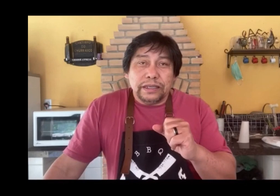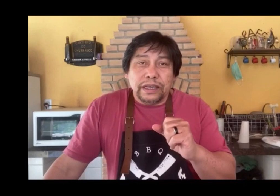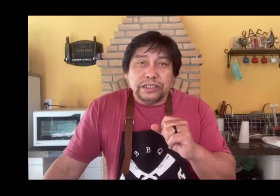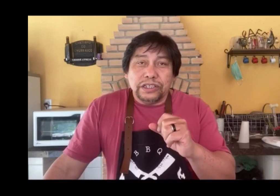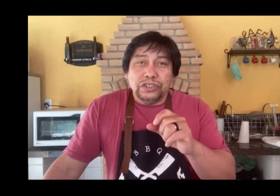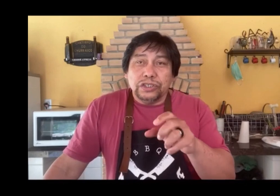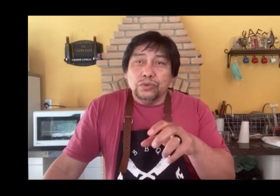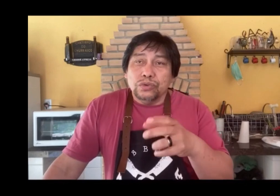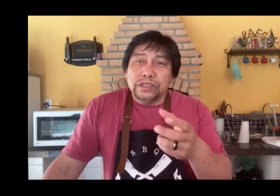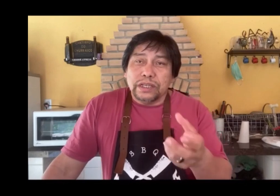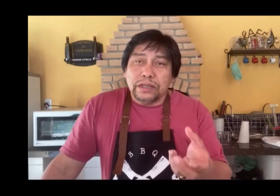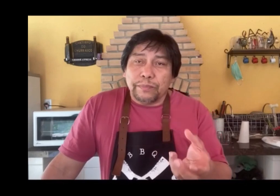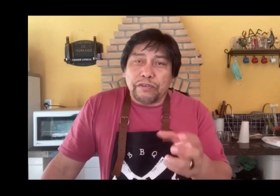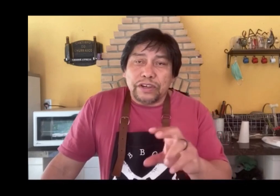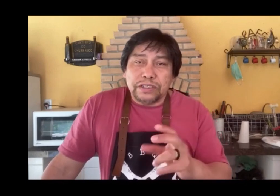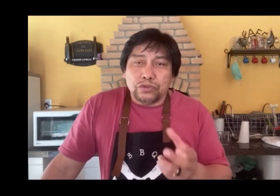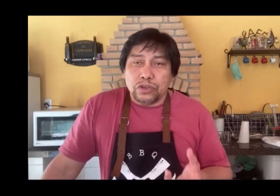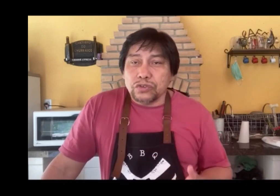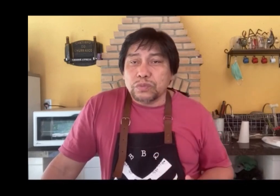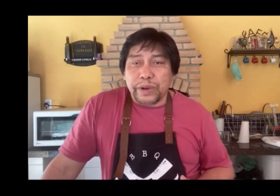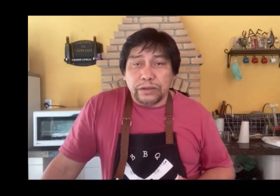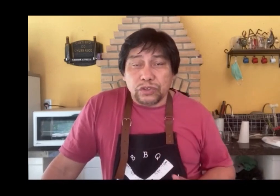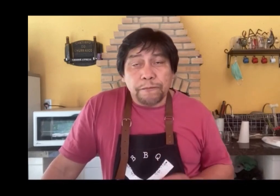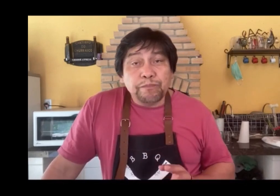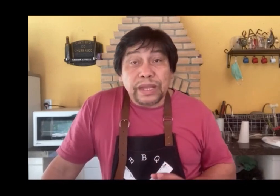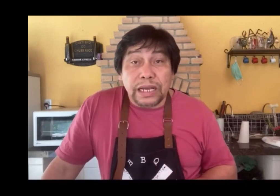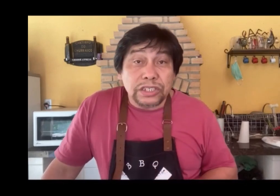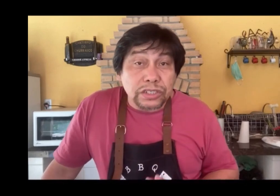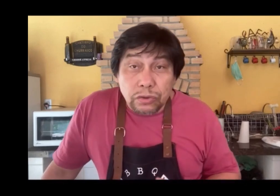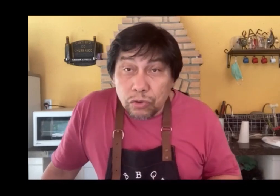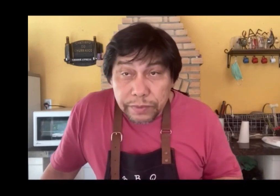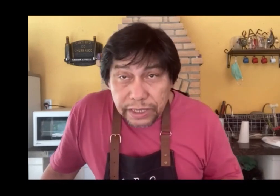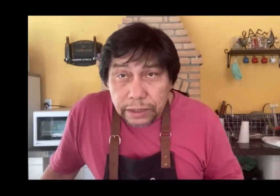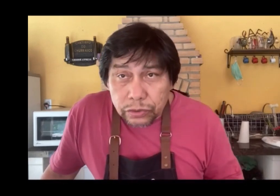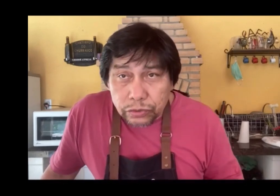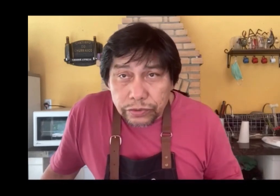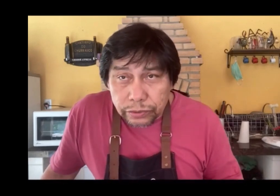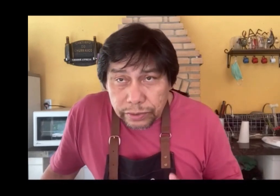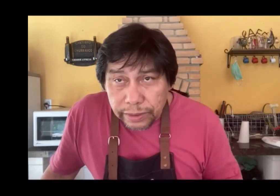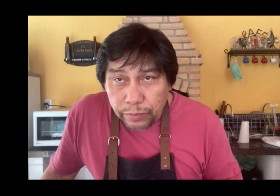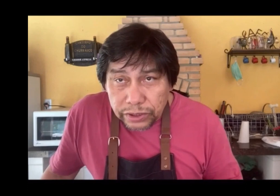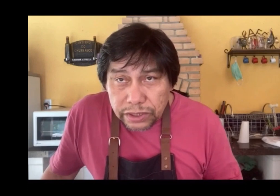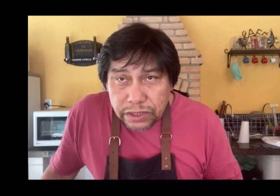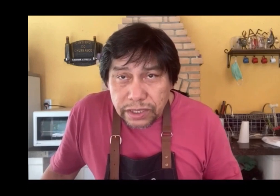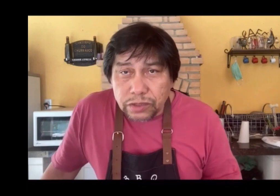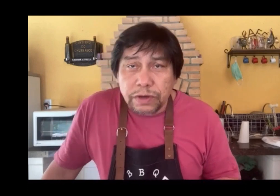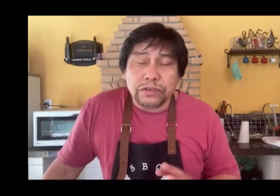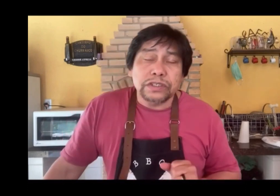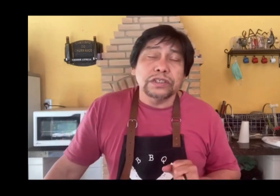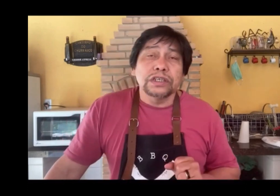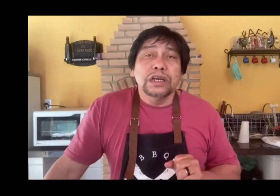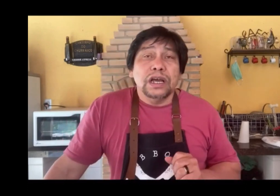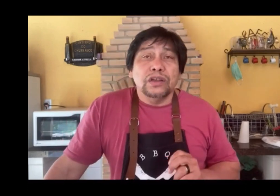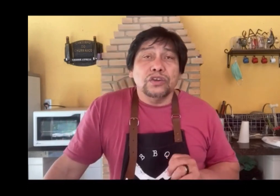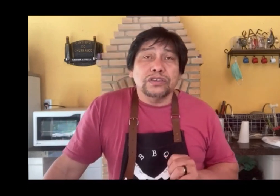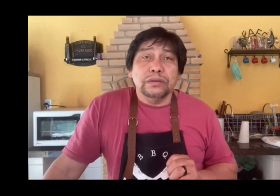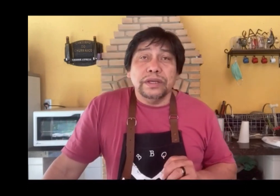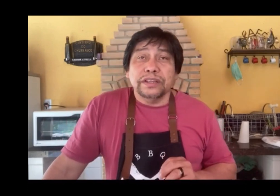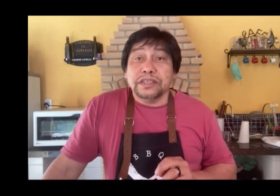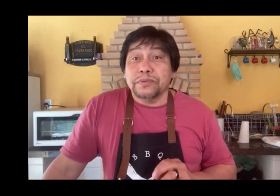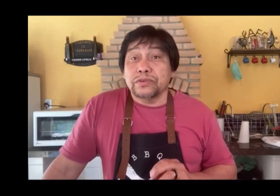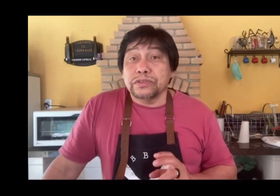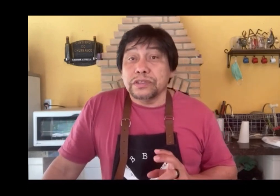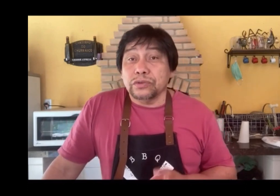né? Que a gente usa para fazer os nossos pratos. A gente não come nada cru, viu? É importante dizer isso para vocês. O